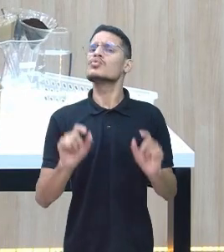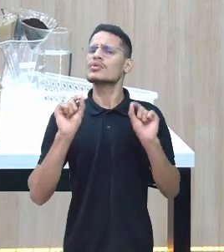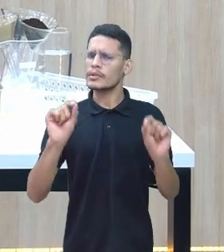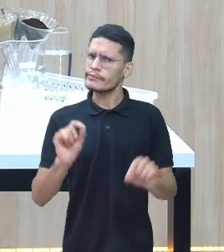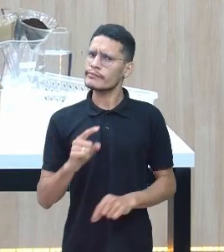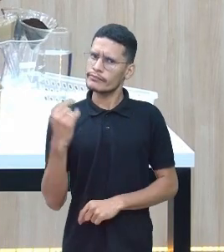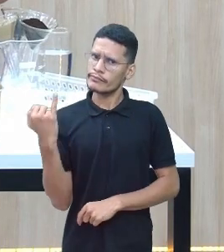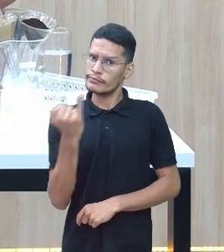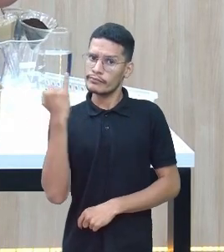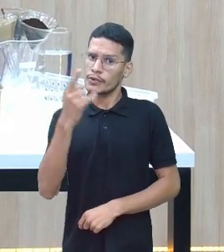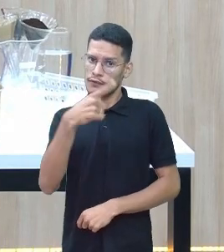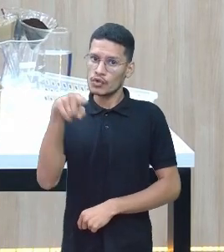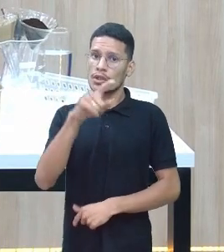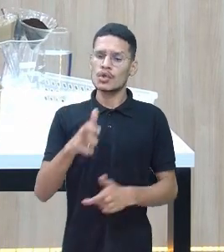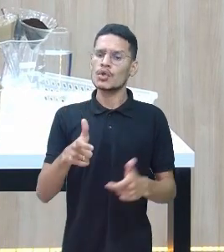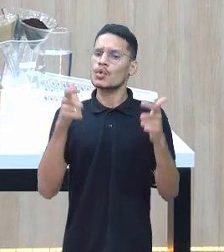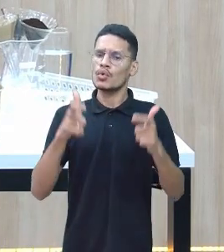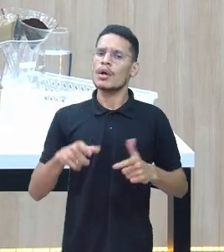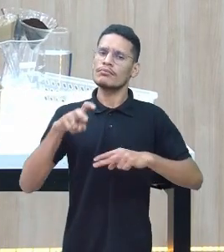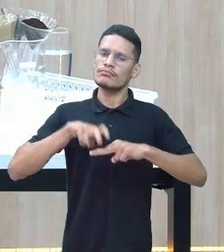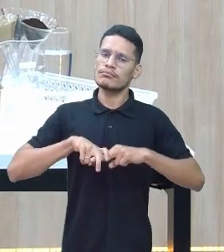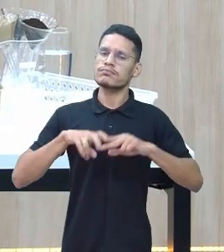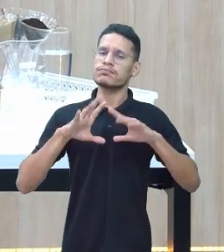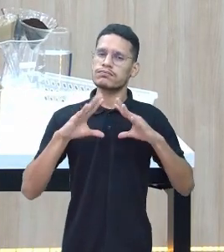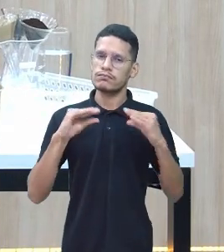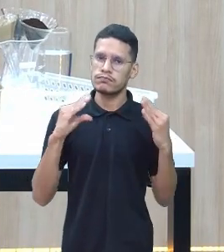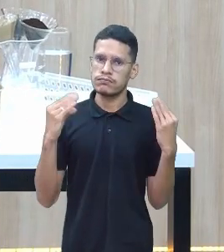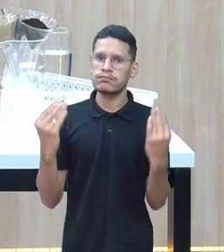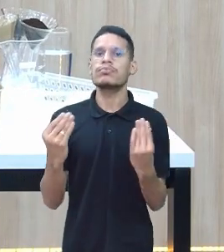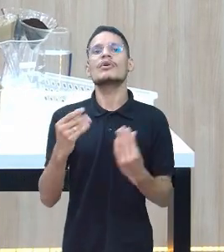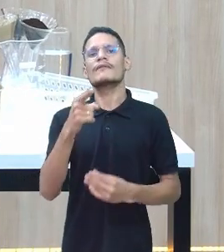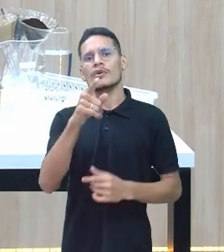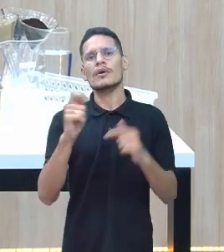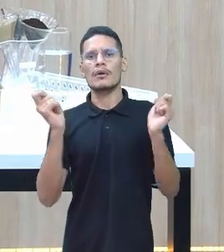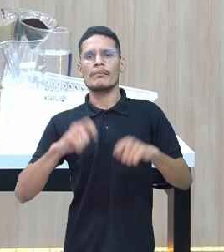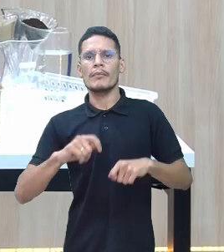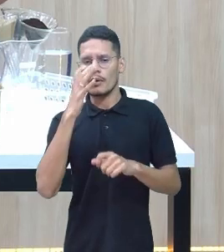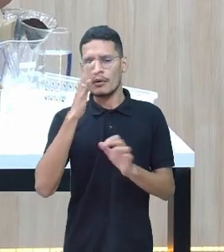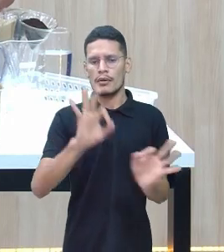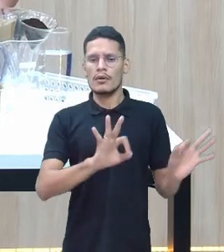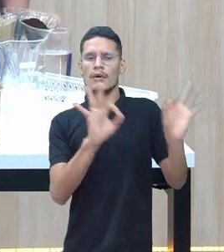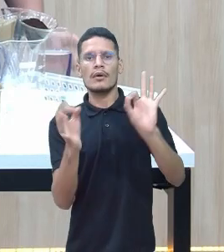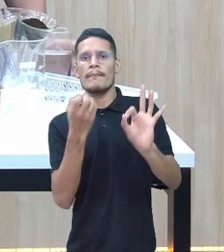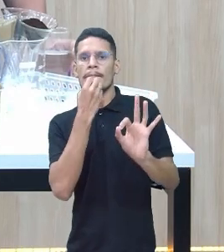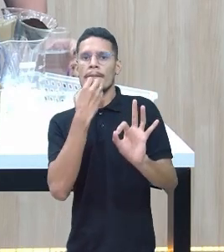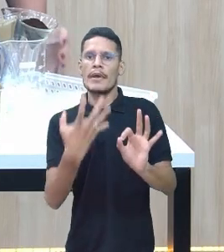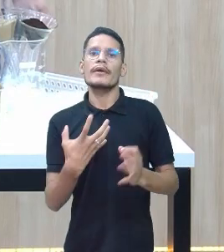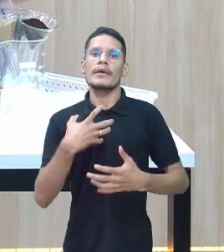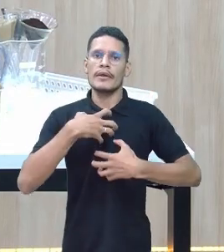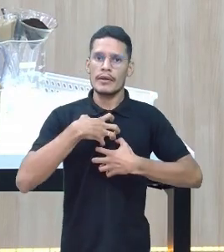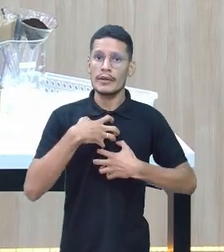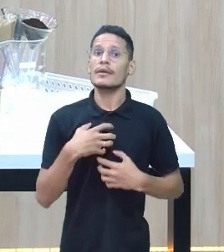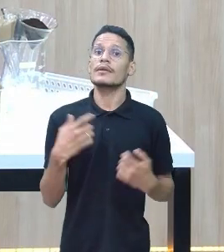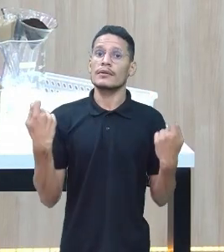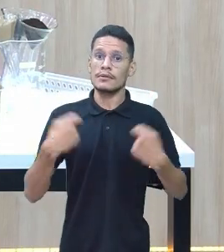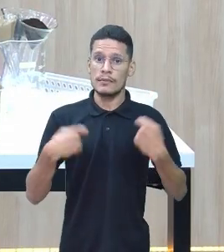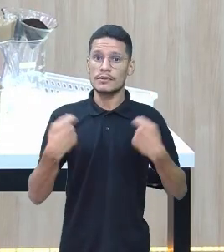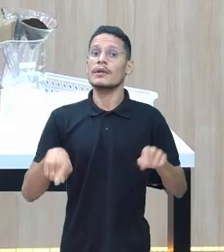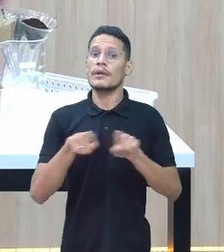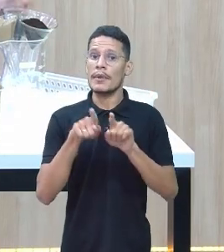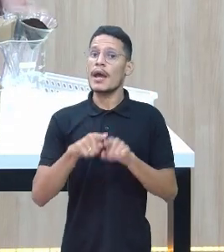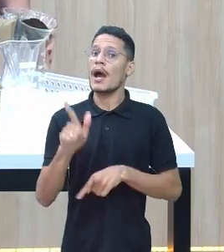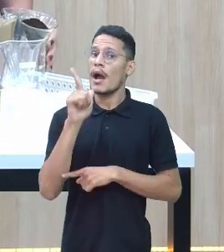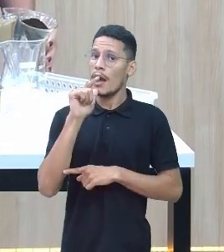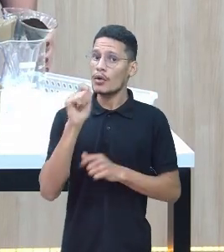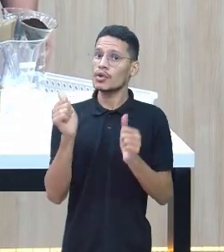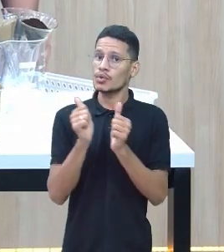vocês estejam num lugar que se sintam bem, para poder assistir bem, para não precisar de sair. É preciso também estar com